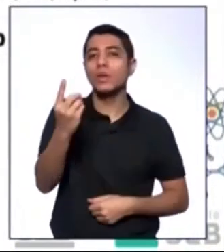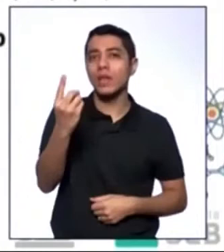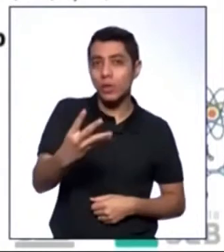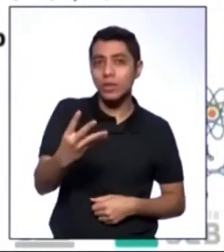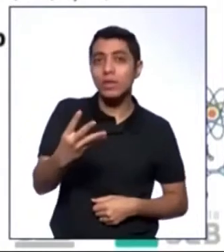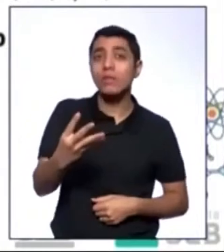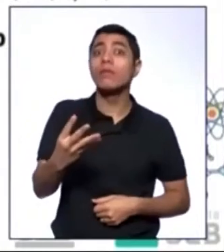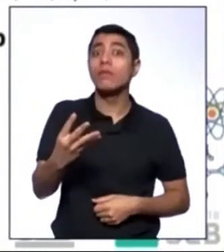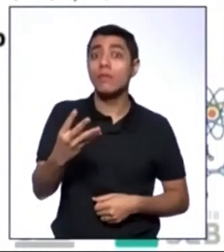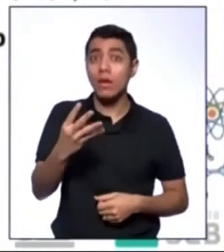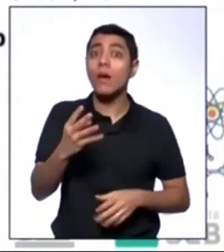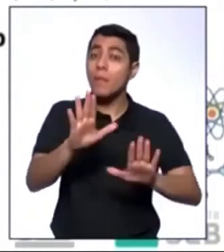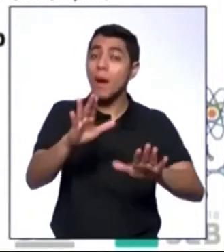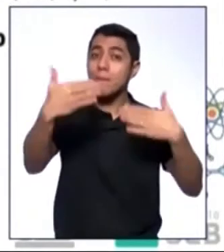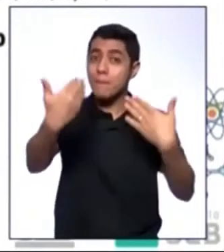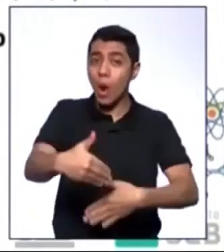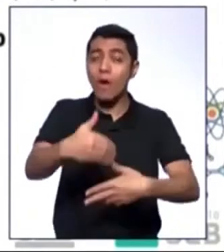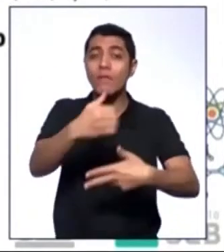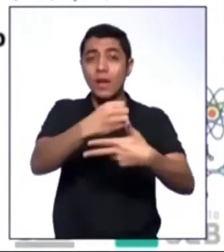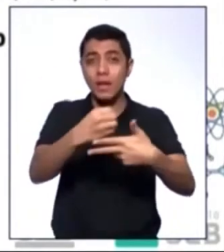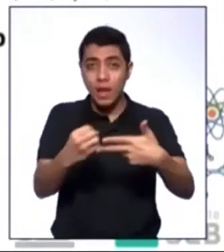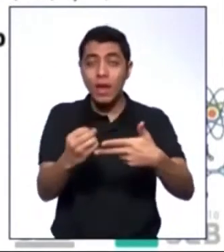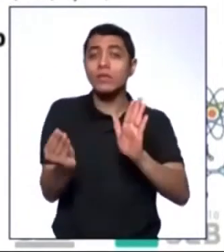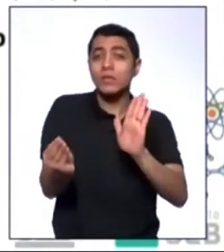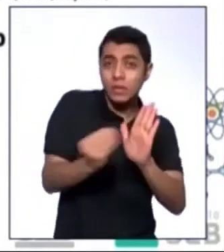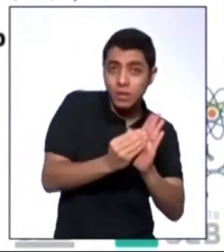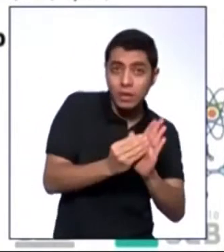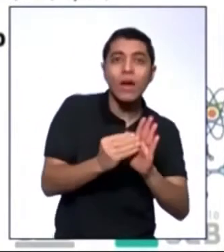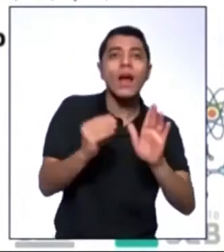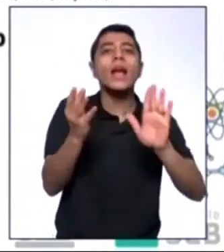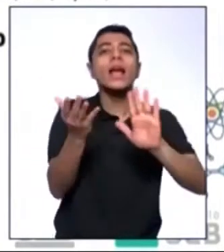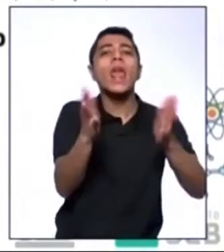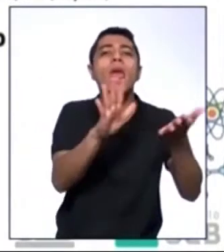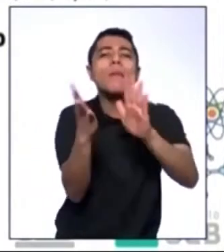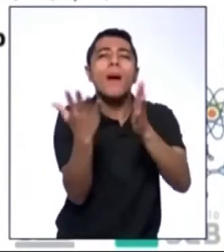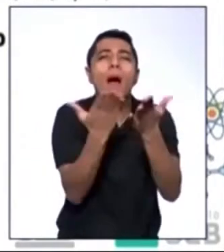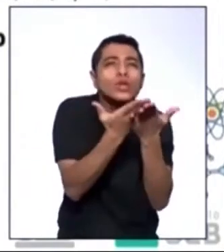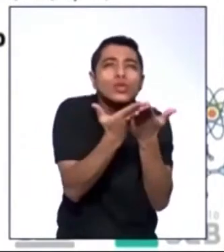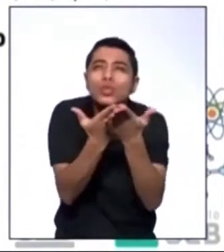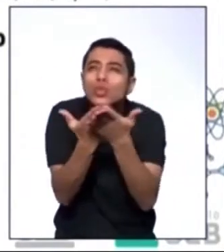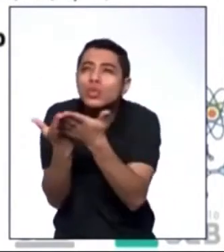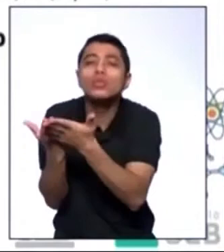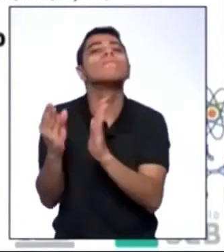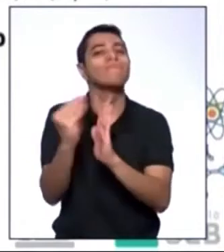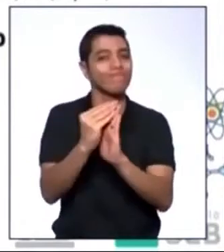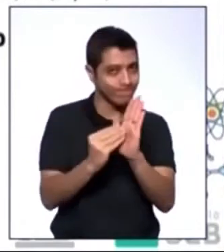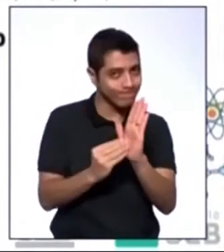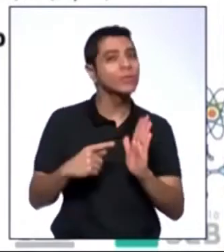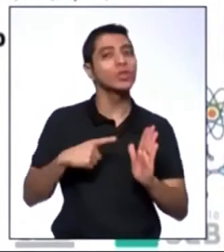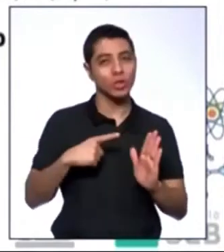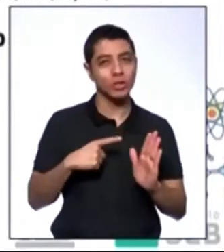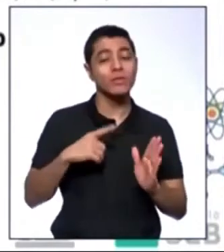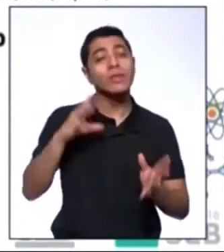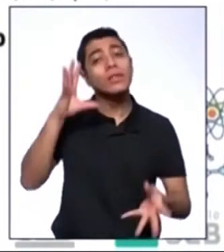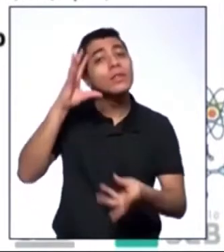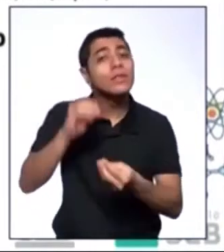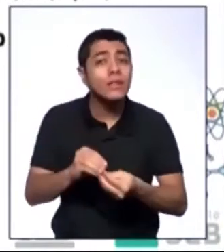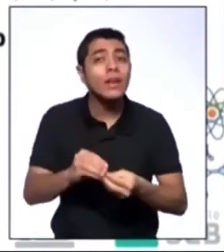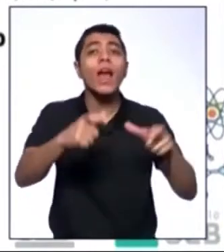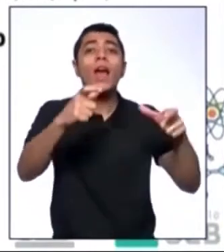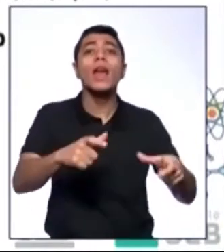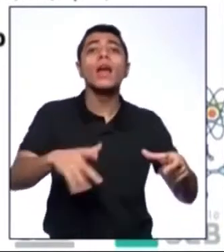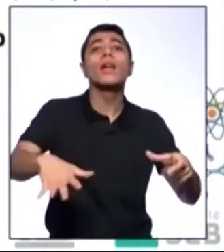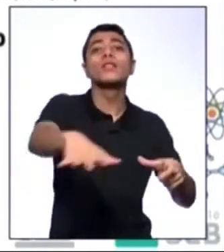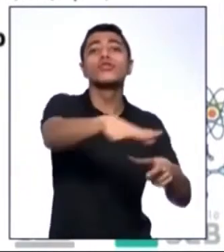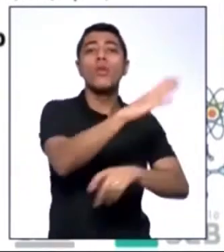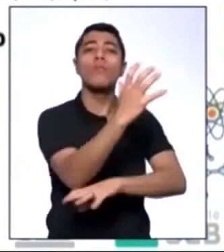No enunciado, a dica fica já nas primeiras linhas, né? A convecção na região amazônica é um